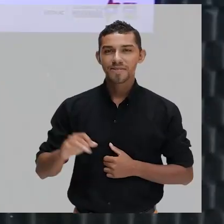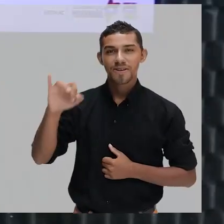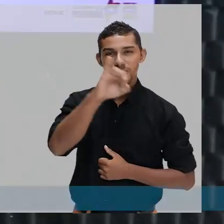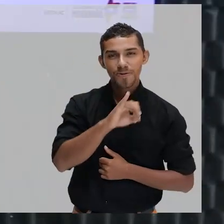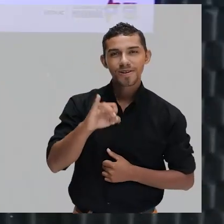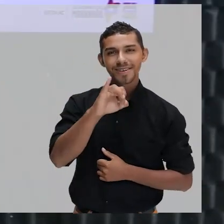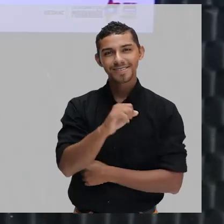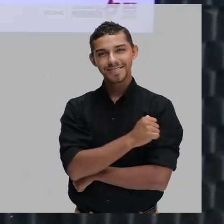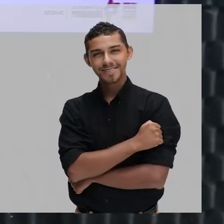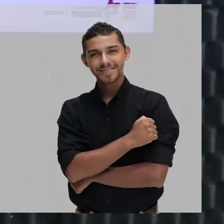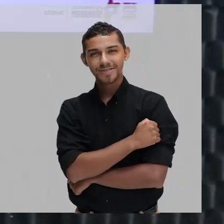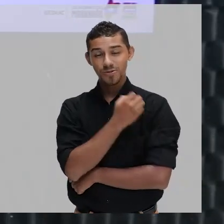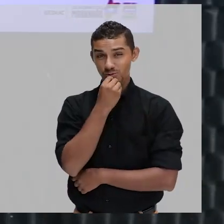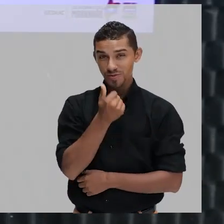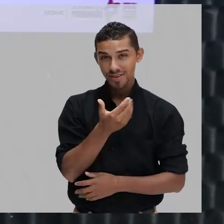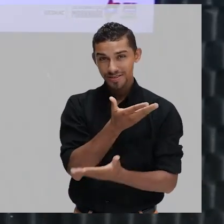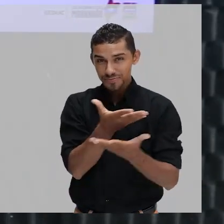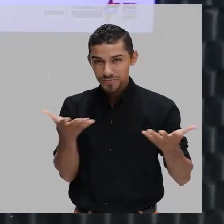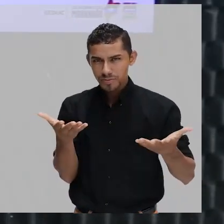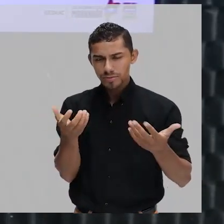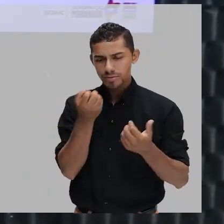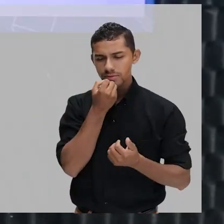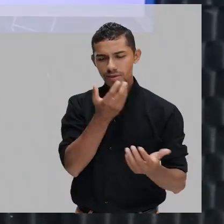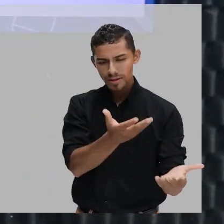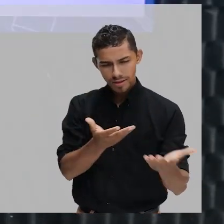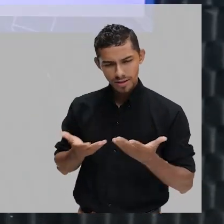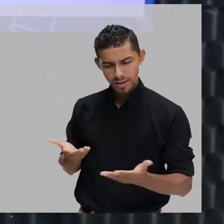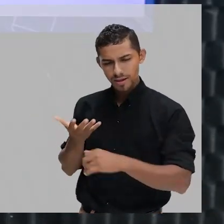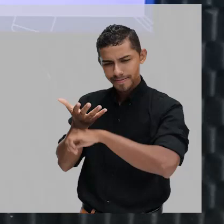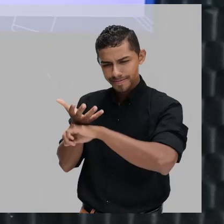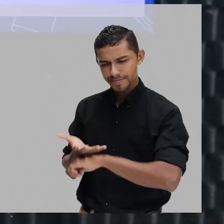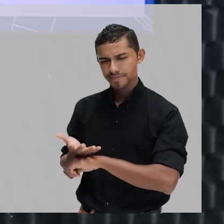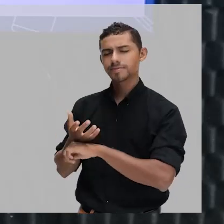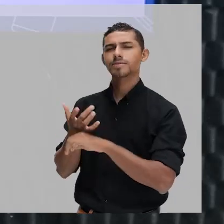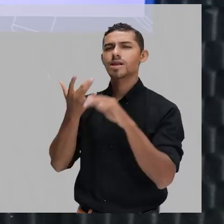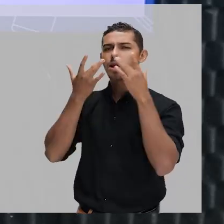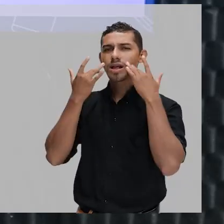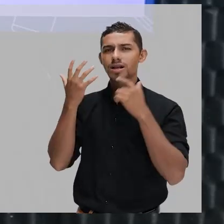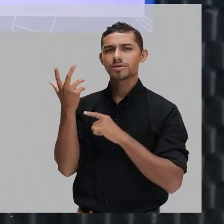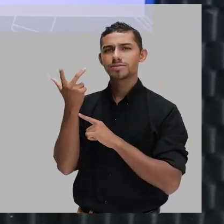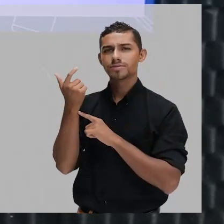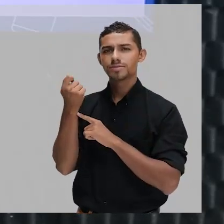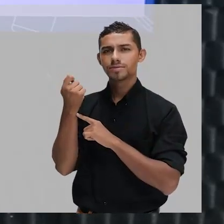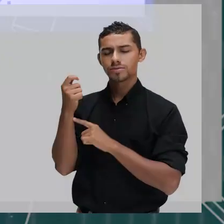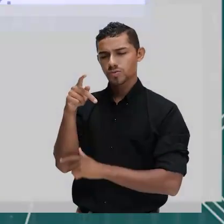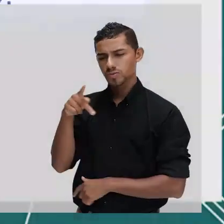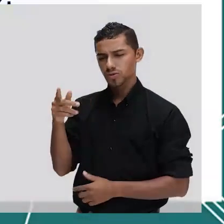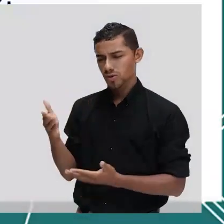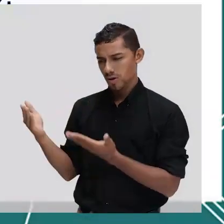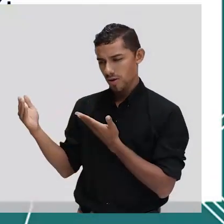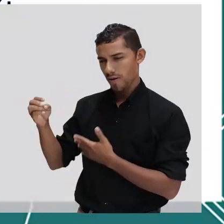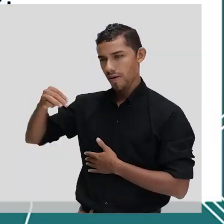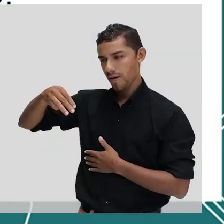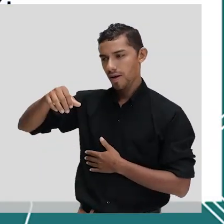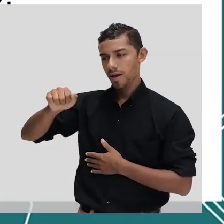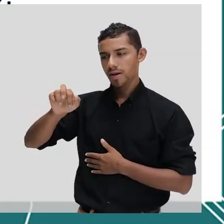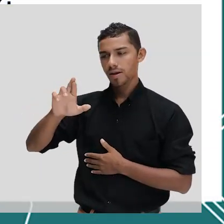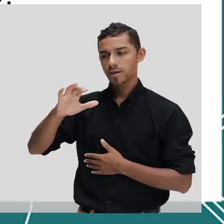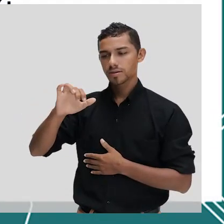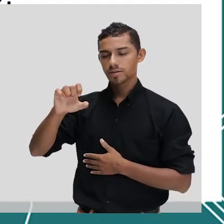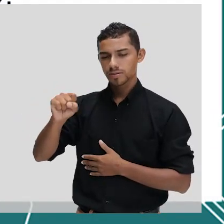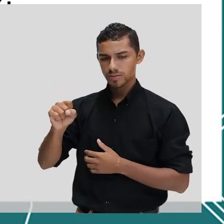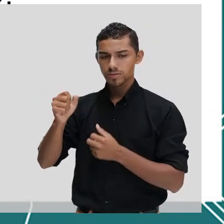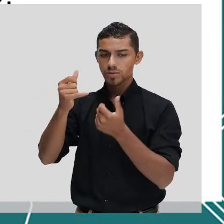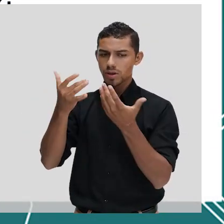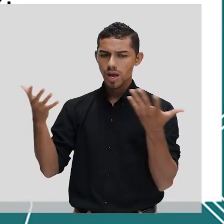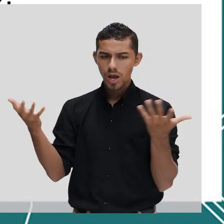Olá, gente. Professor Marcos Dominici aqui, professor de arte, e a gente vai falar sobre grupos de teatro de animação. Só deixar claro que nós já falamos